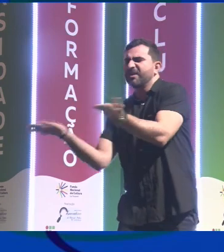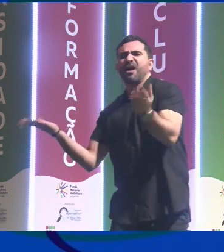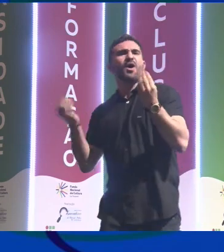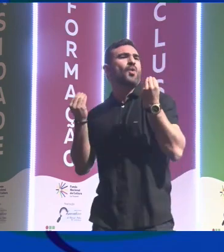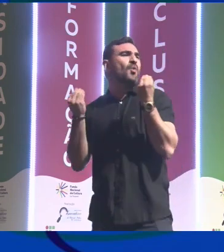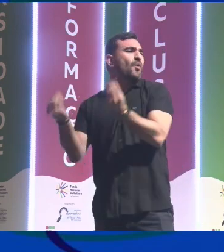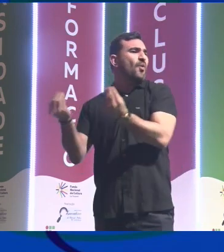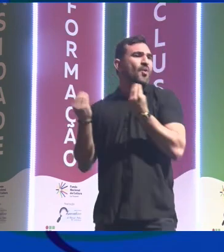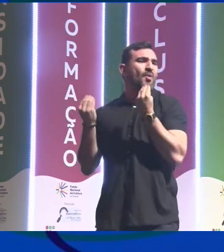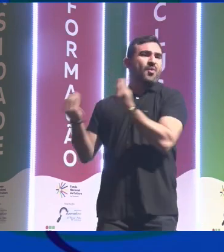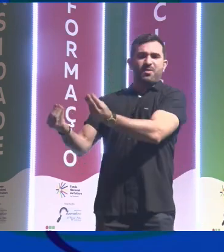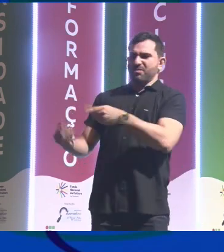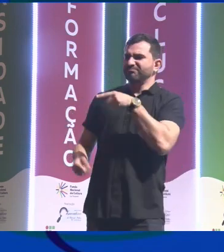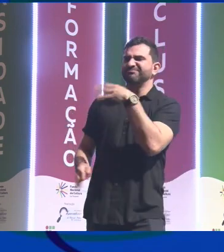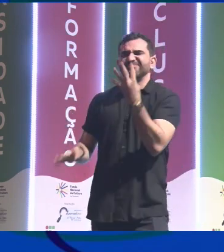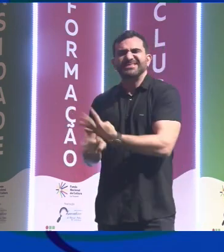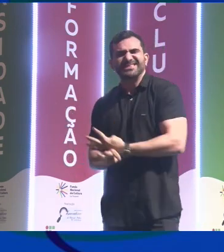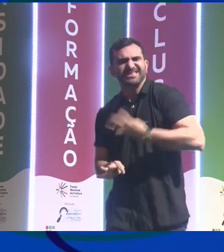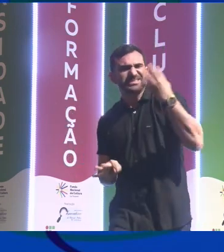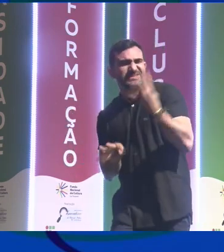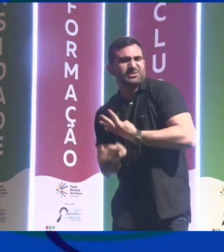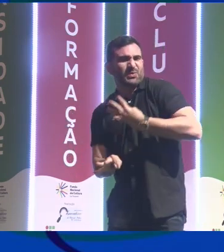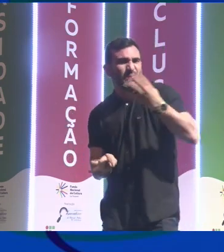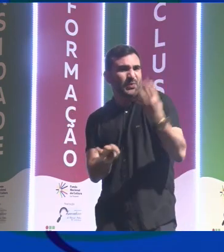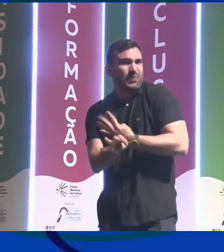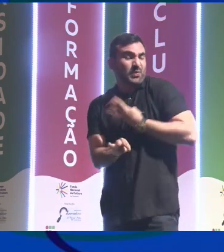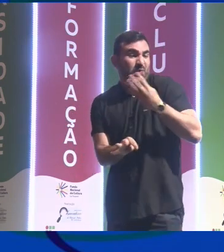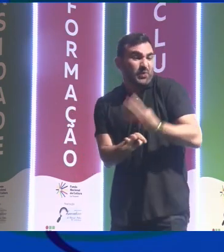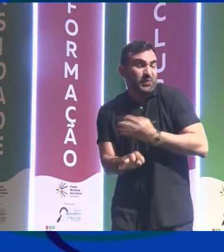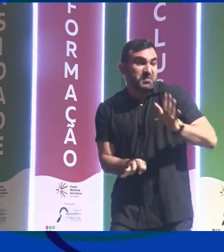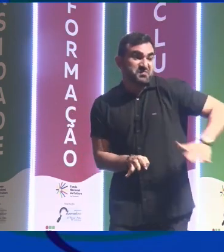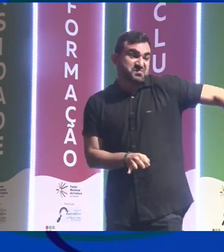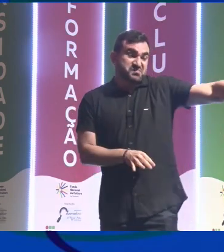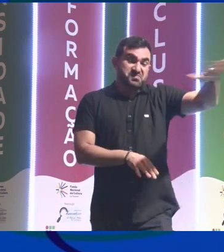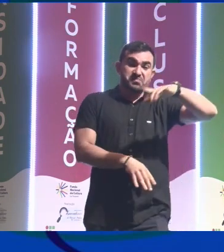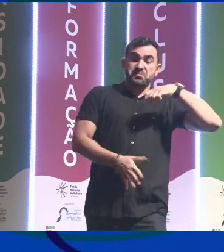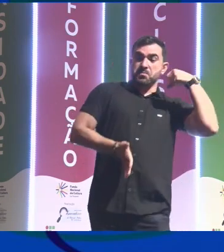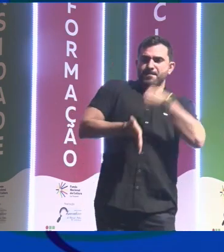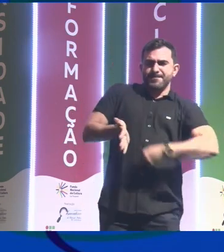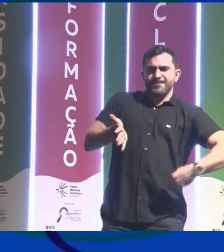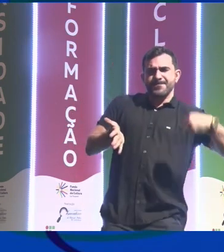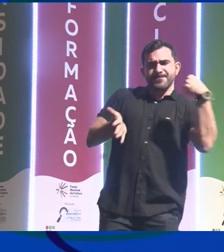Como vai resistir quando o galo insistir